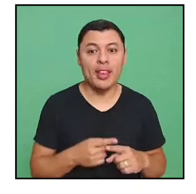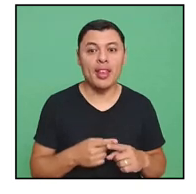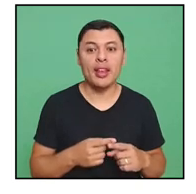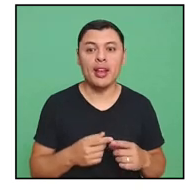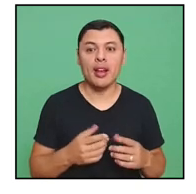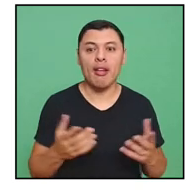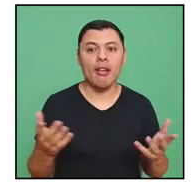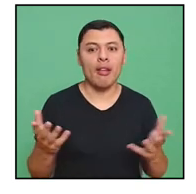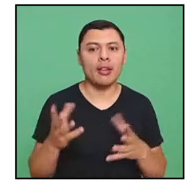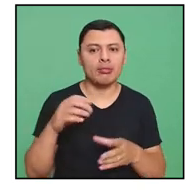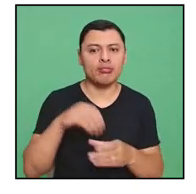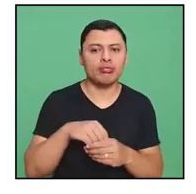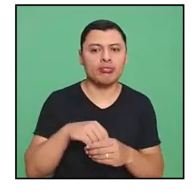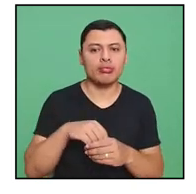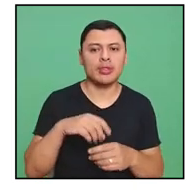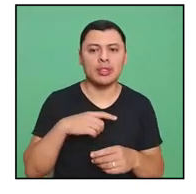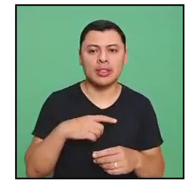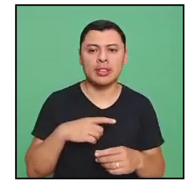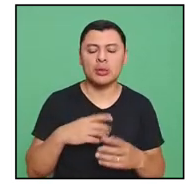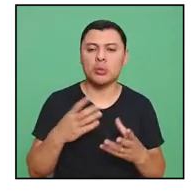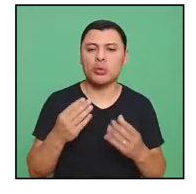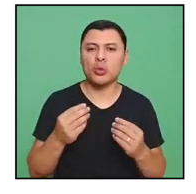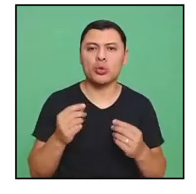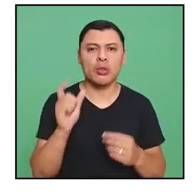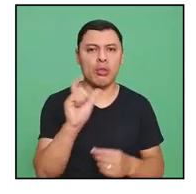embutido também nos algoritmos